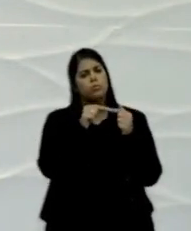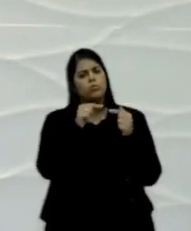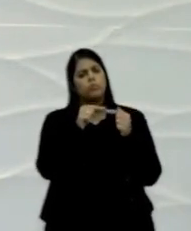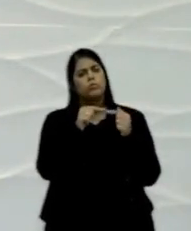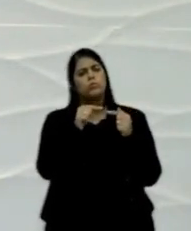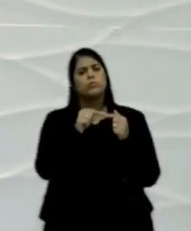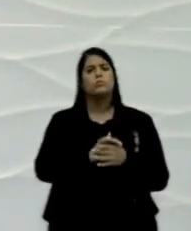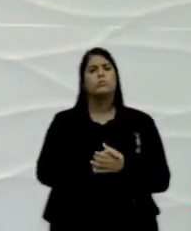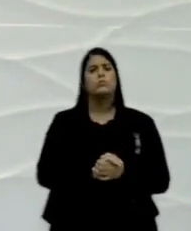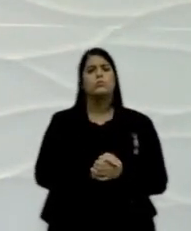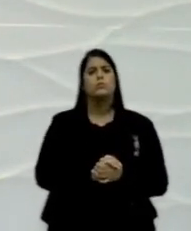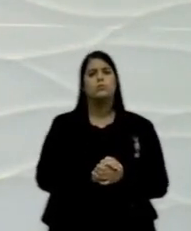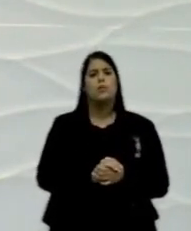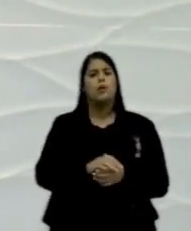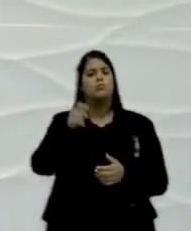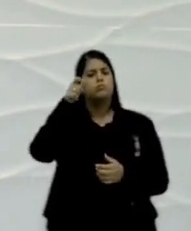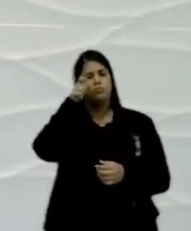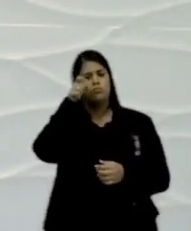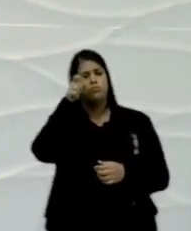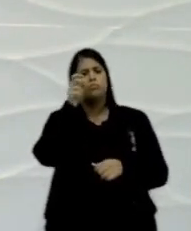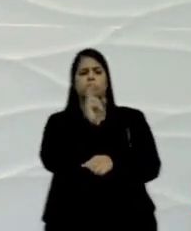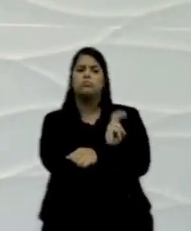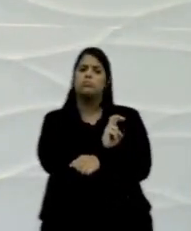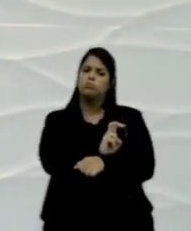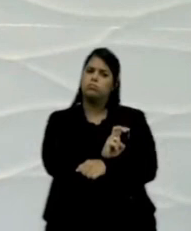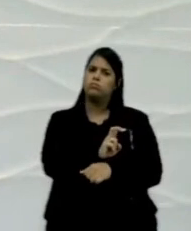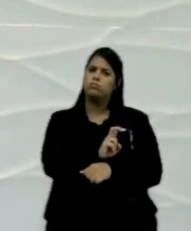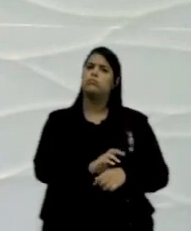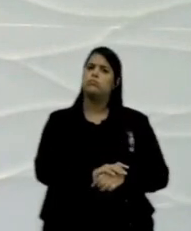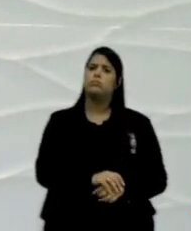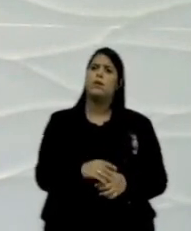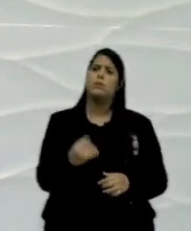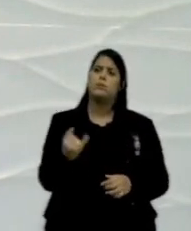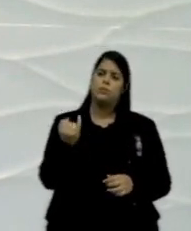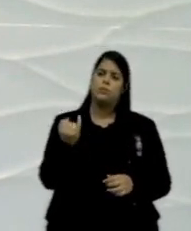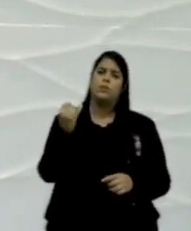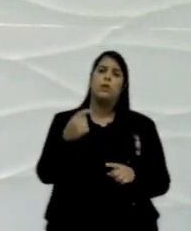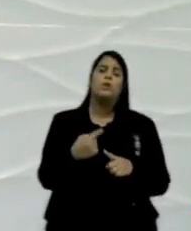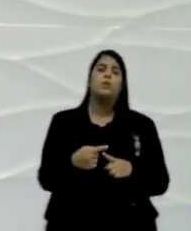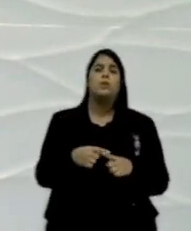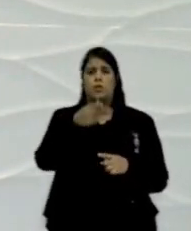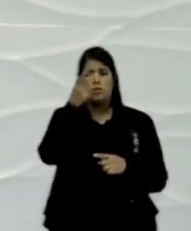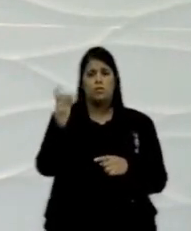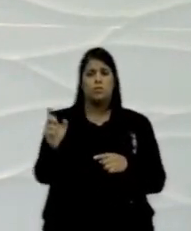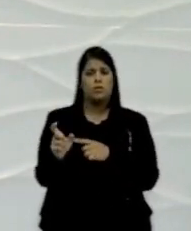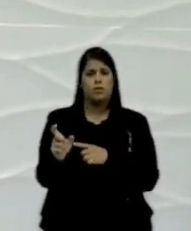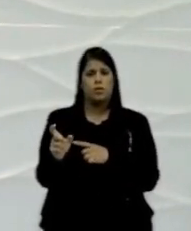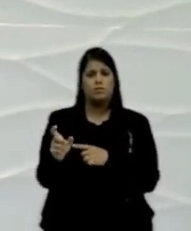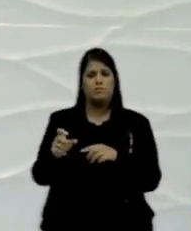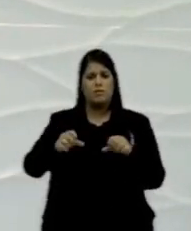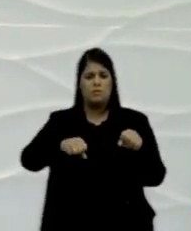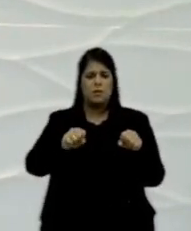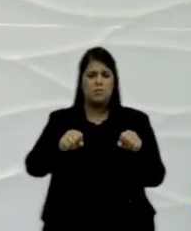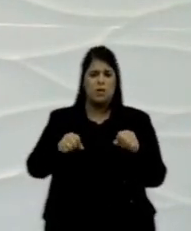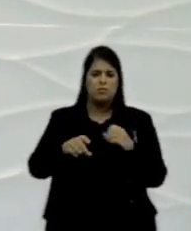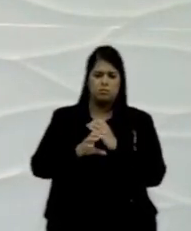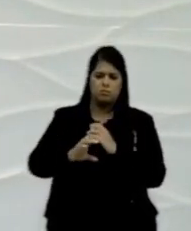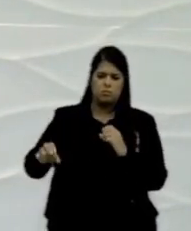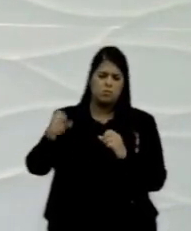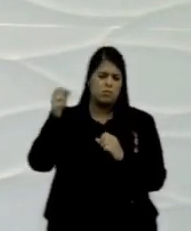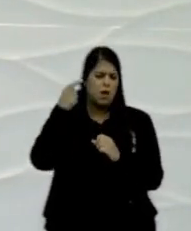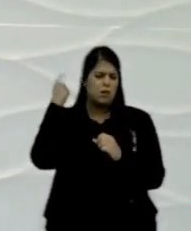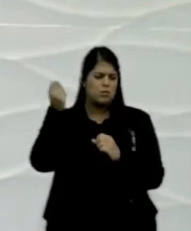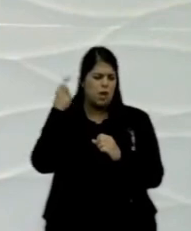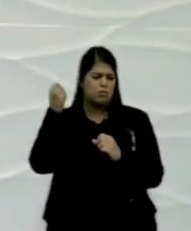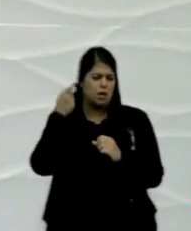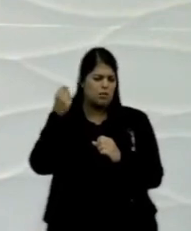que se fiscalize quanto mais melhor. Porque o cara que bota uma moto, sai dando tiro com ela no meio da rua.